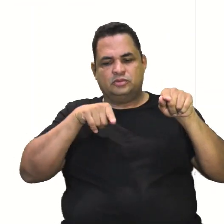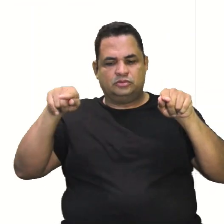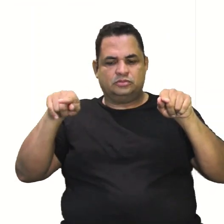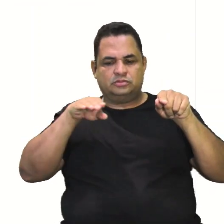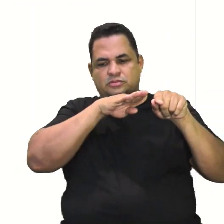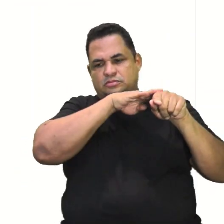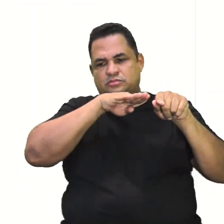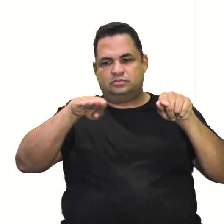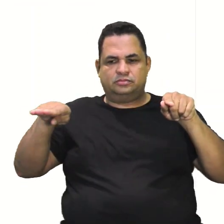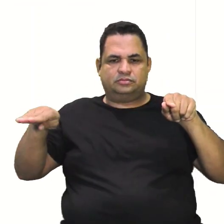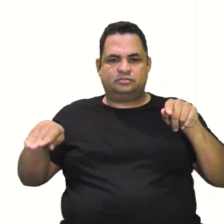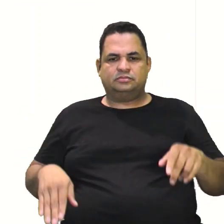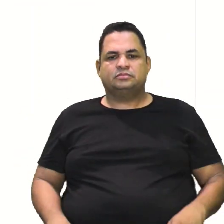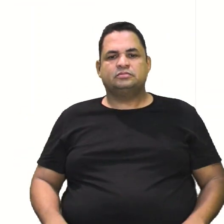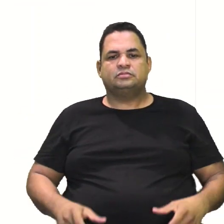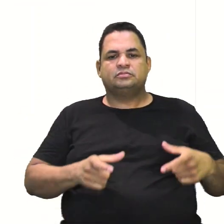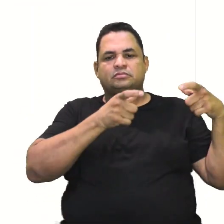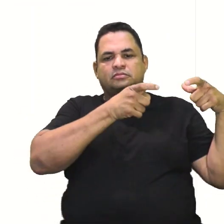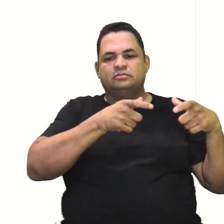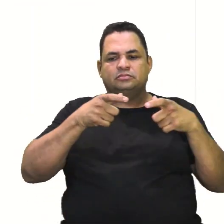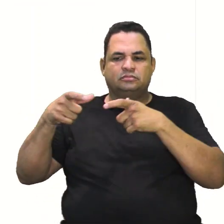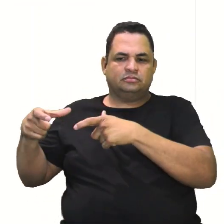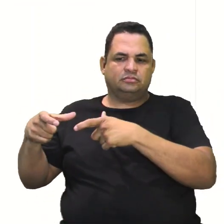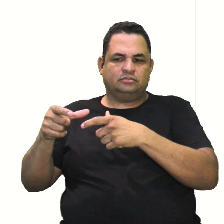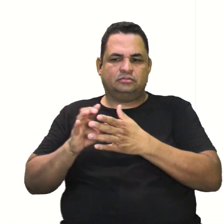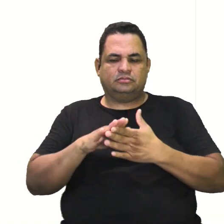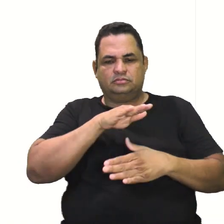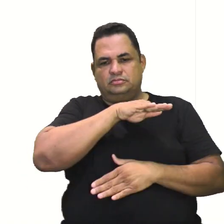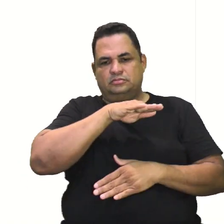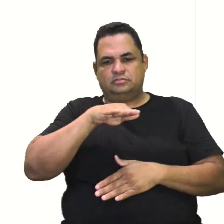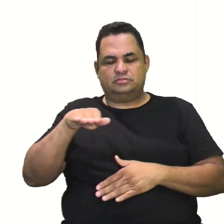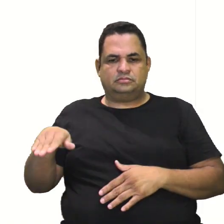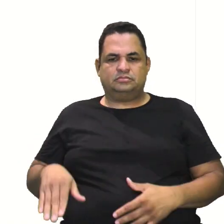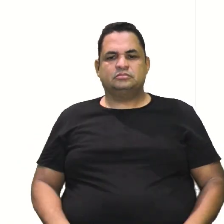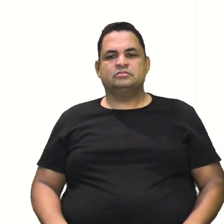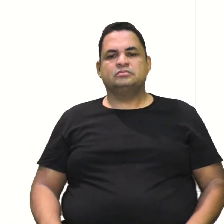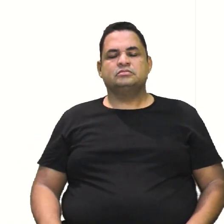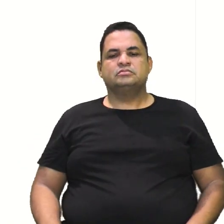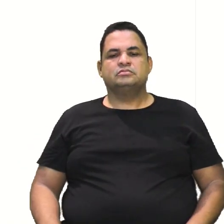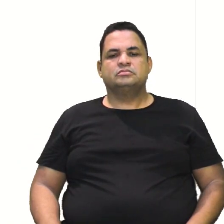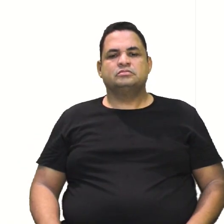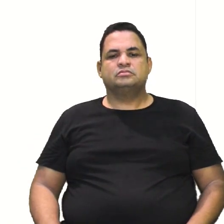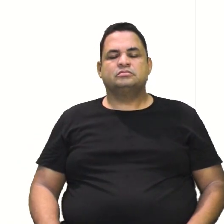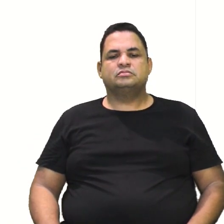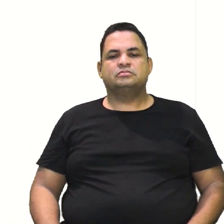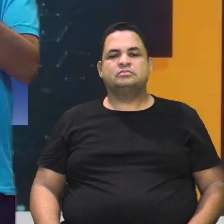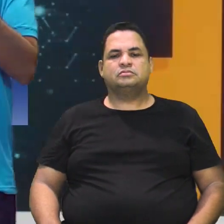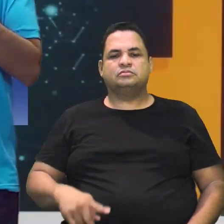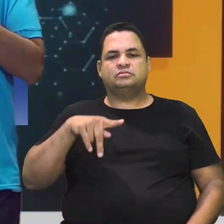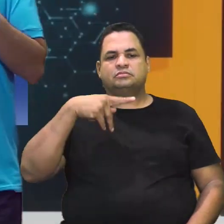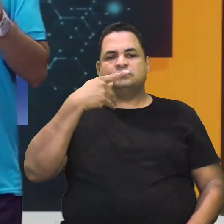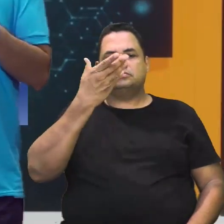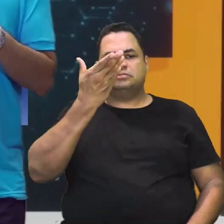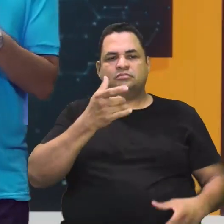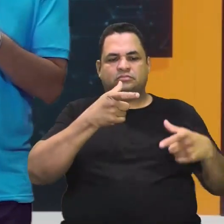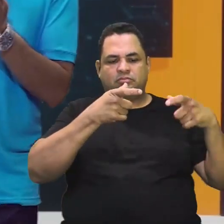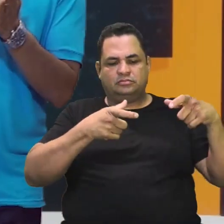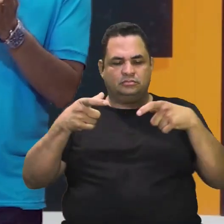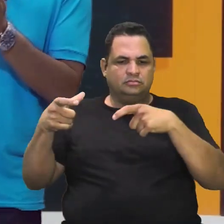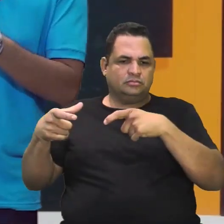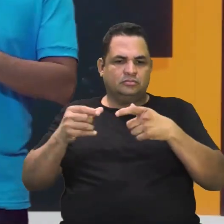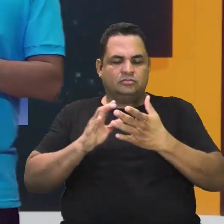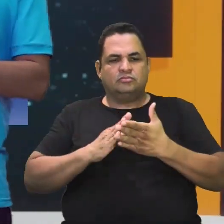Vamos lá, posições relativas entre as retas, vamos conversar um pouquinho? E aí? Falando de posição entre